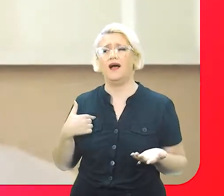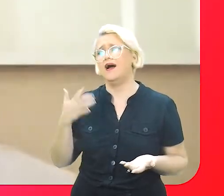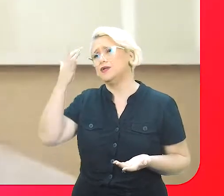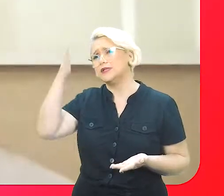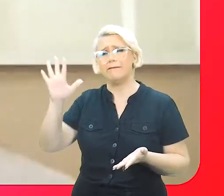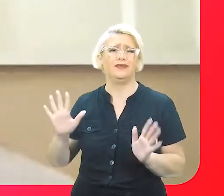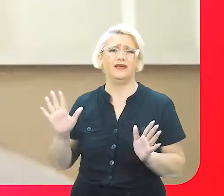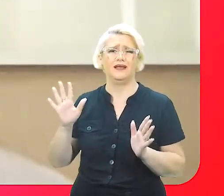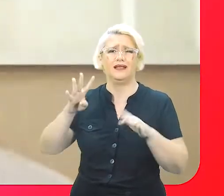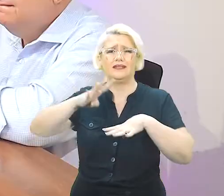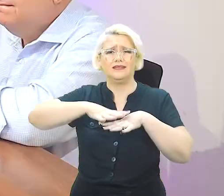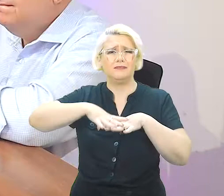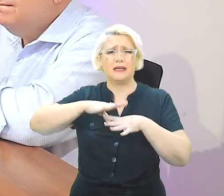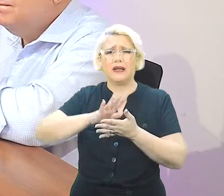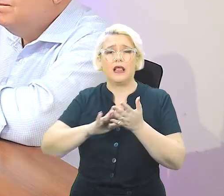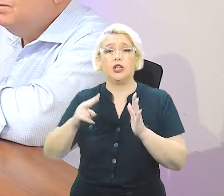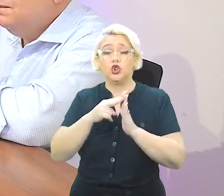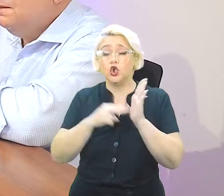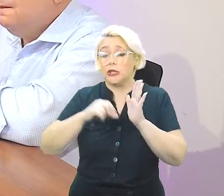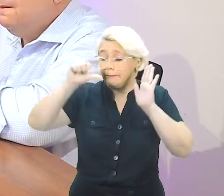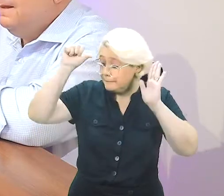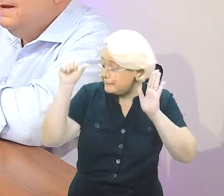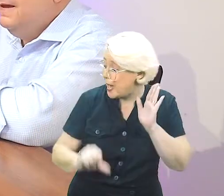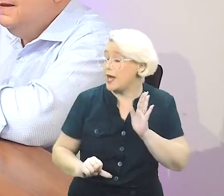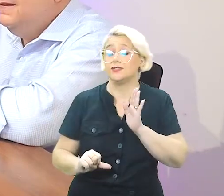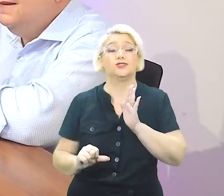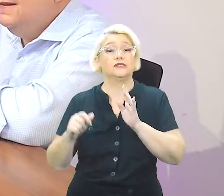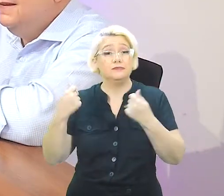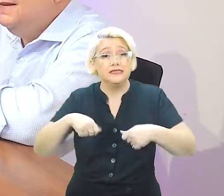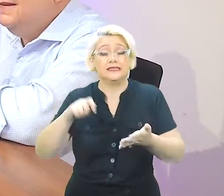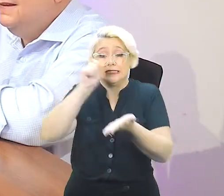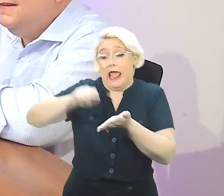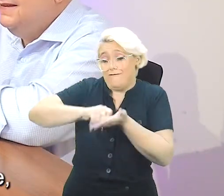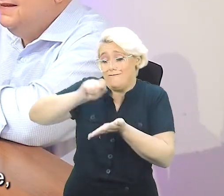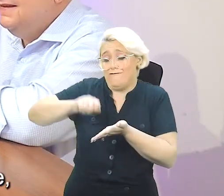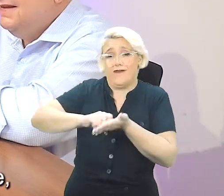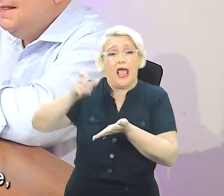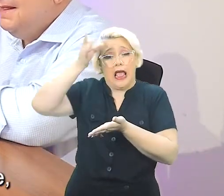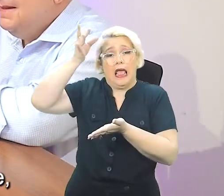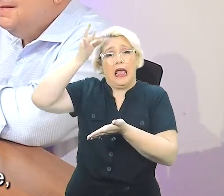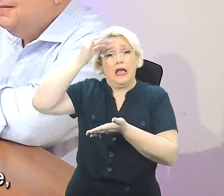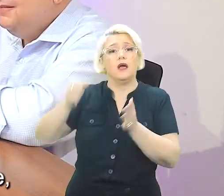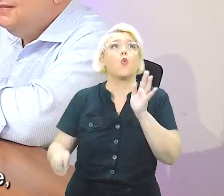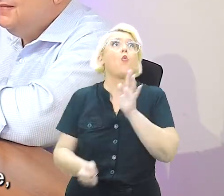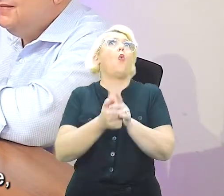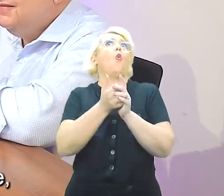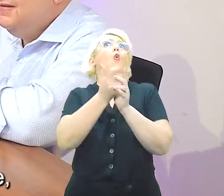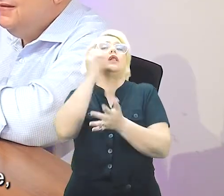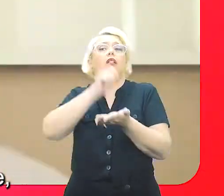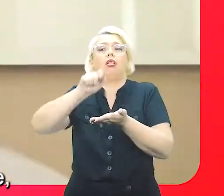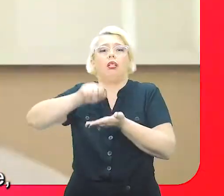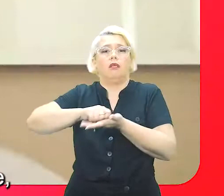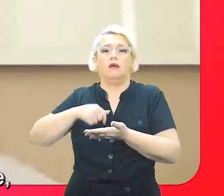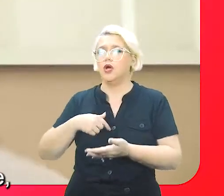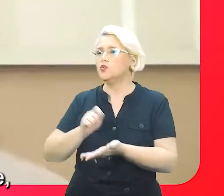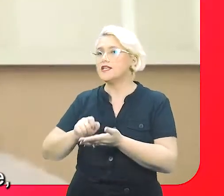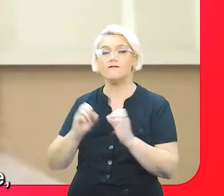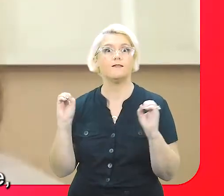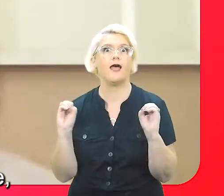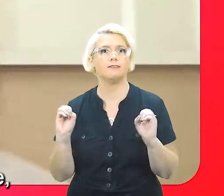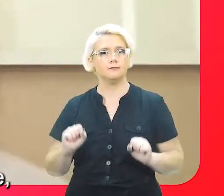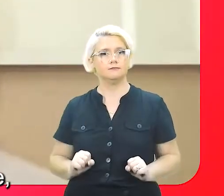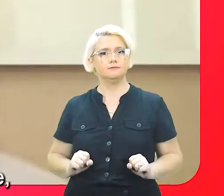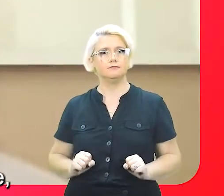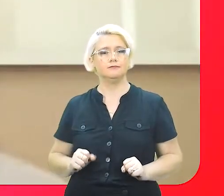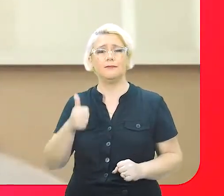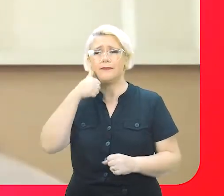sabia tabuada e tinha nota baixa com a tabuada e tinha que escrever não sei quantas tabuadas. Eu não escrevia nem morta.